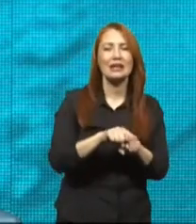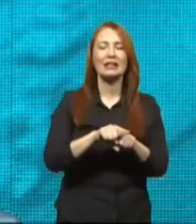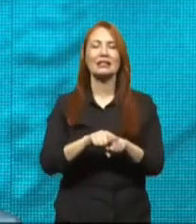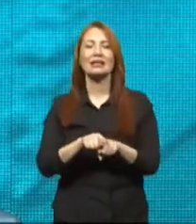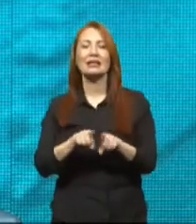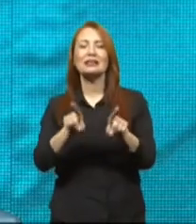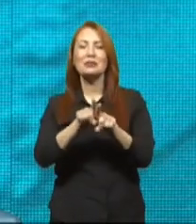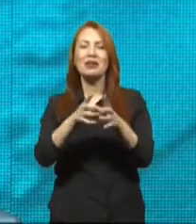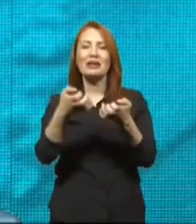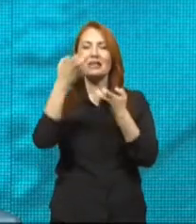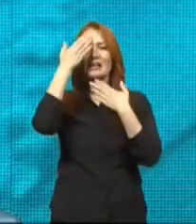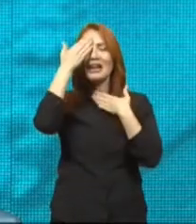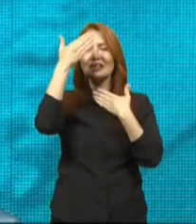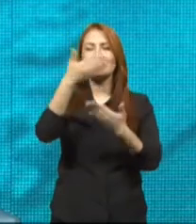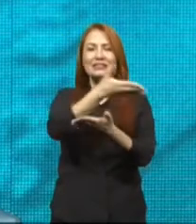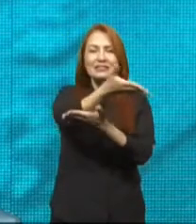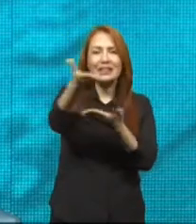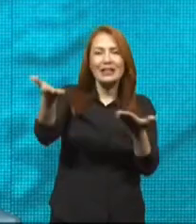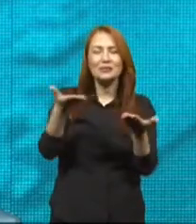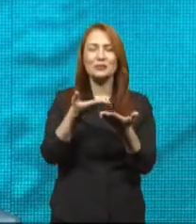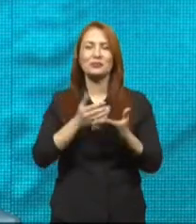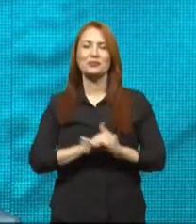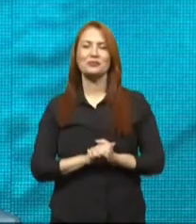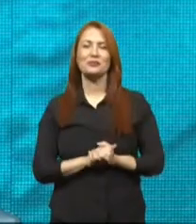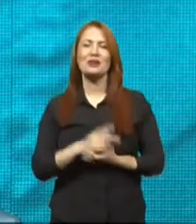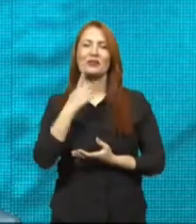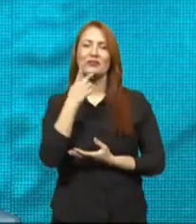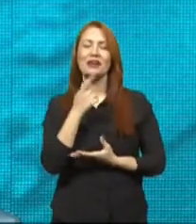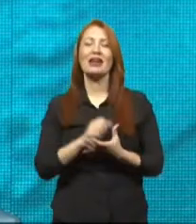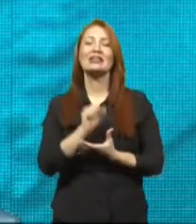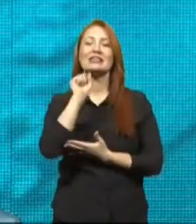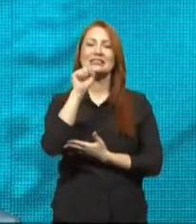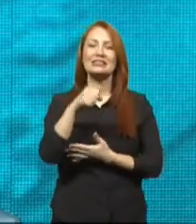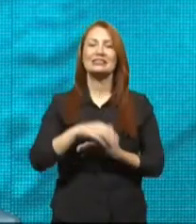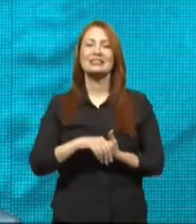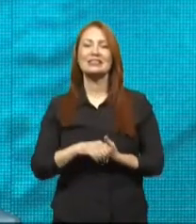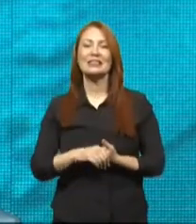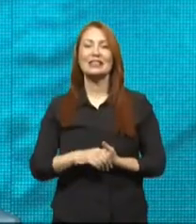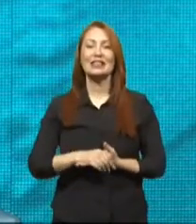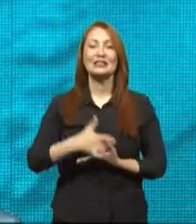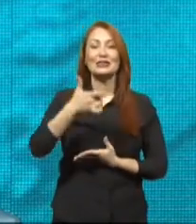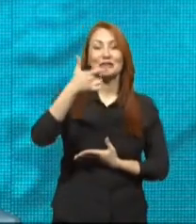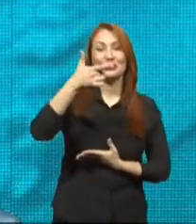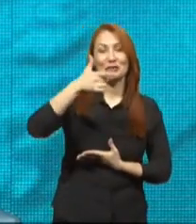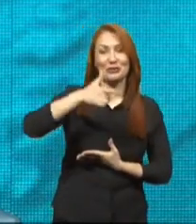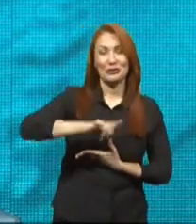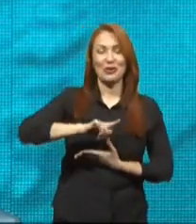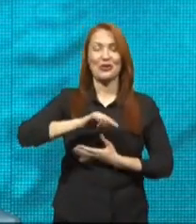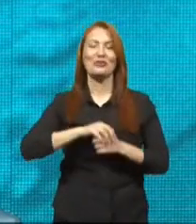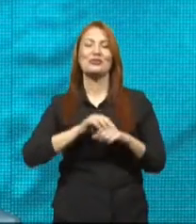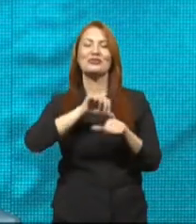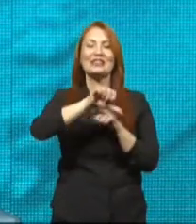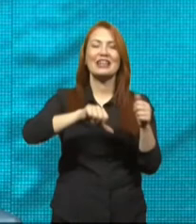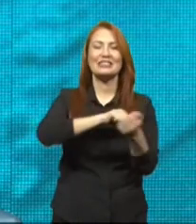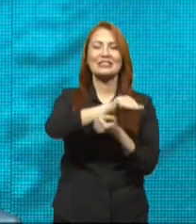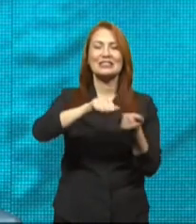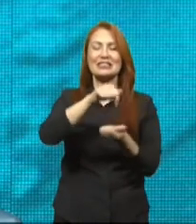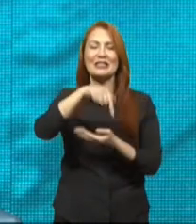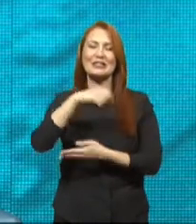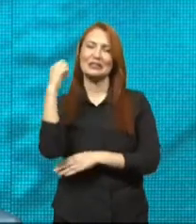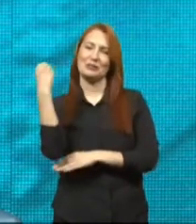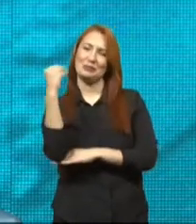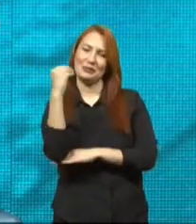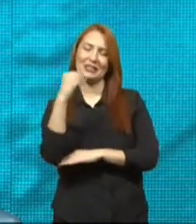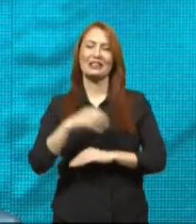agradecer a todos vocês, dizer que estamos muito felizes de fazer mais uma edição da Virada Sustentável aqui em Porto Alegre e contar